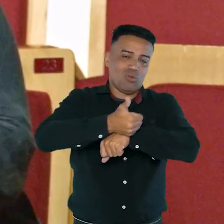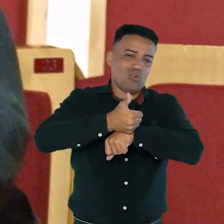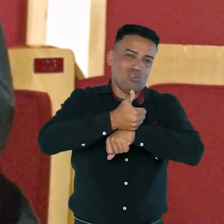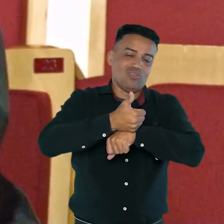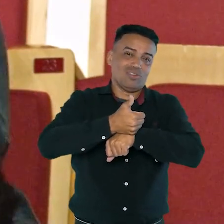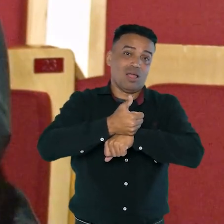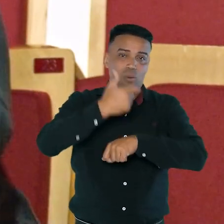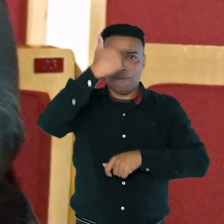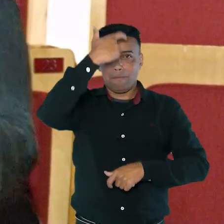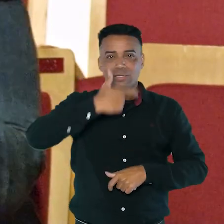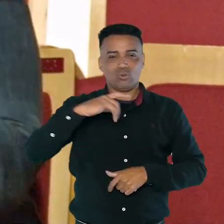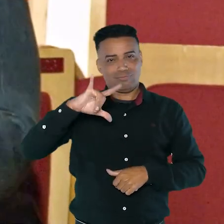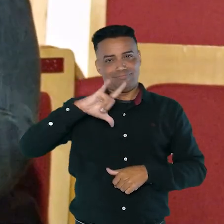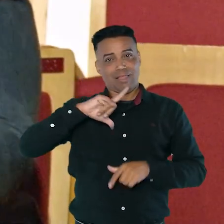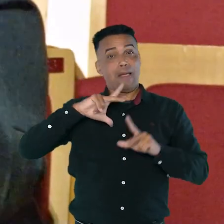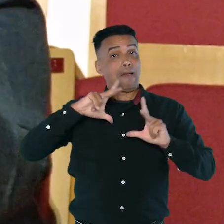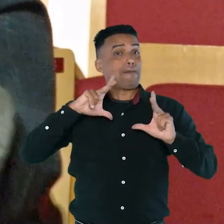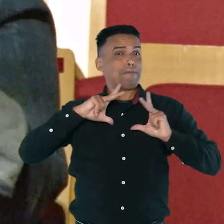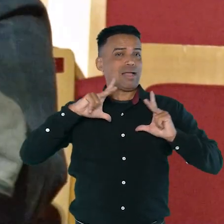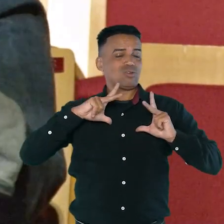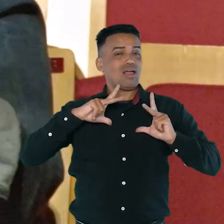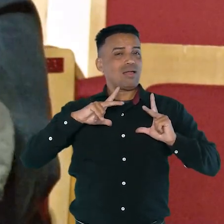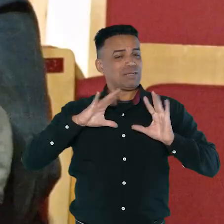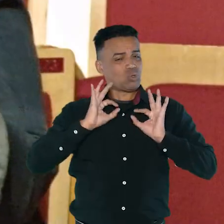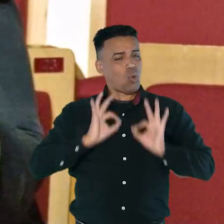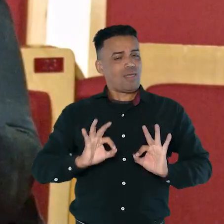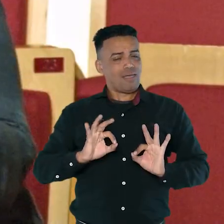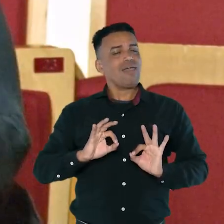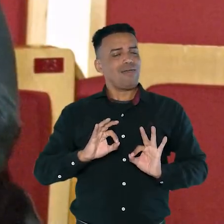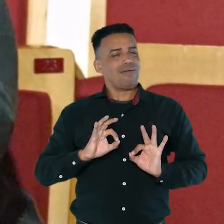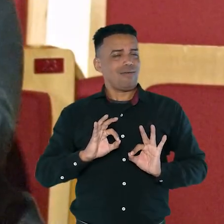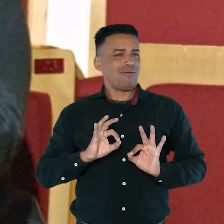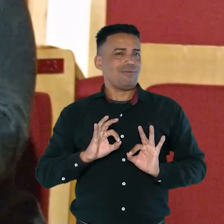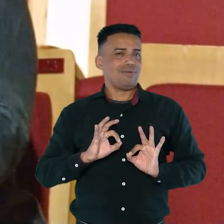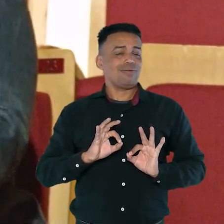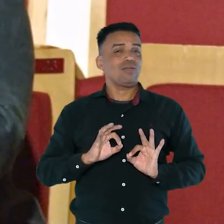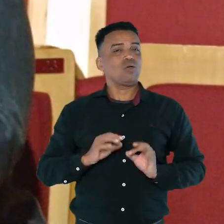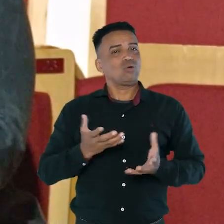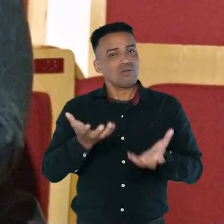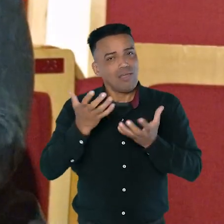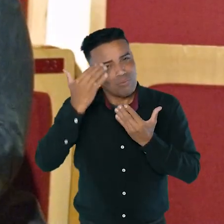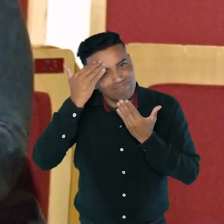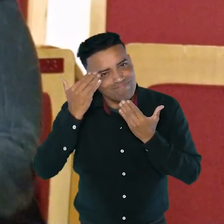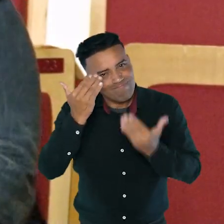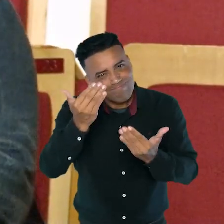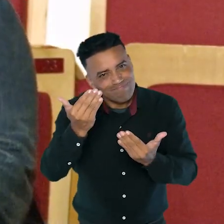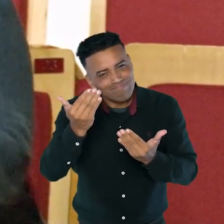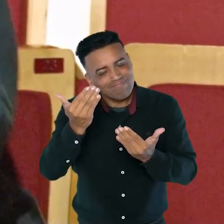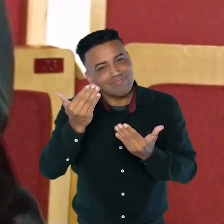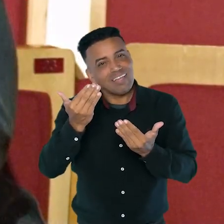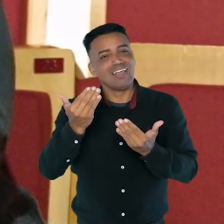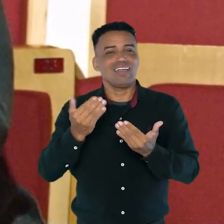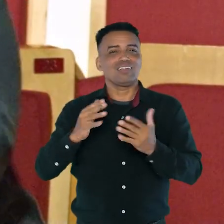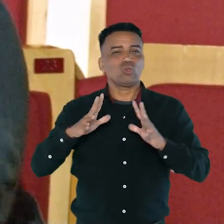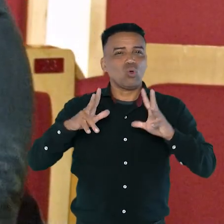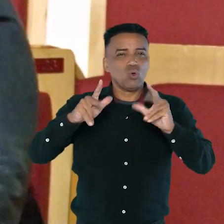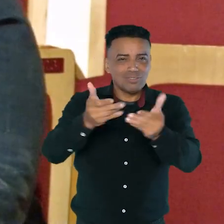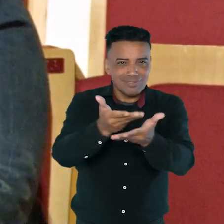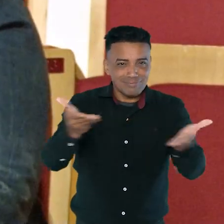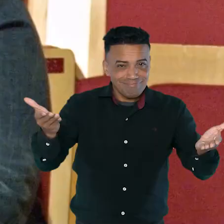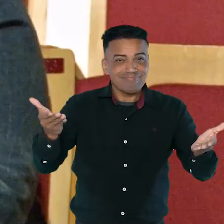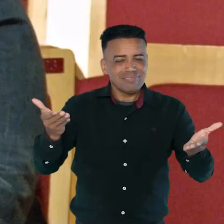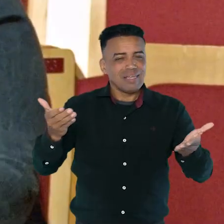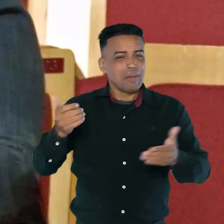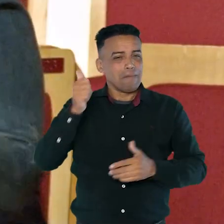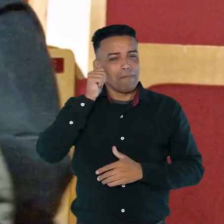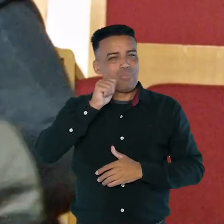o mais correto da minha vida. Então, eu só tenho a agradecer a vocês, Semayá, com certeza,